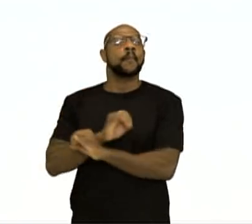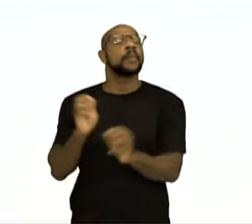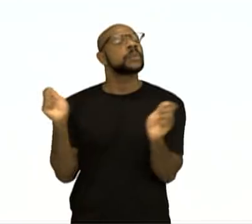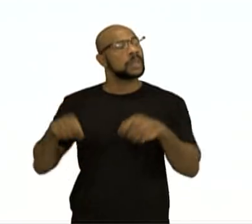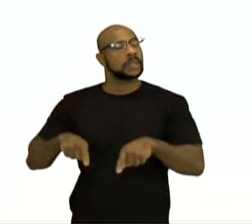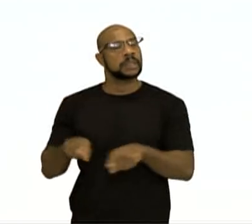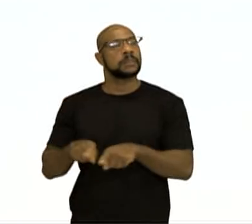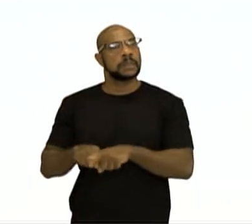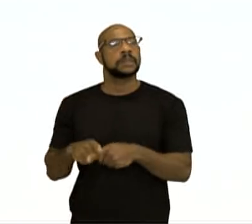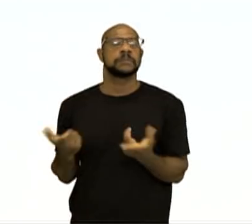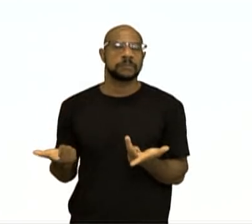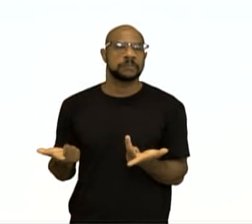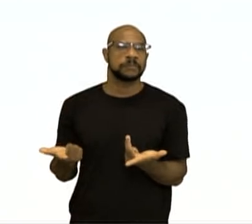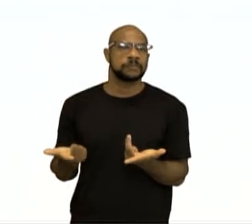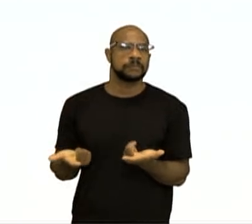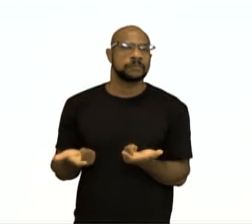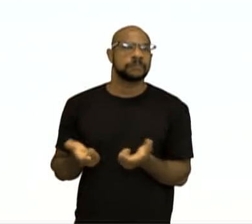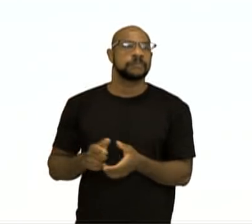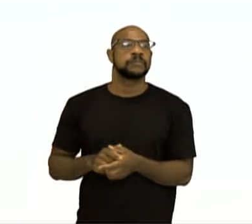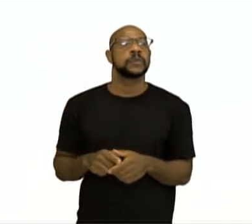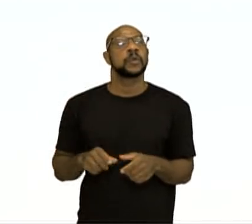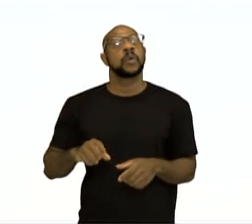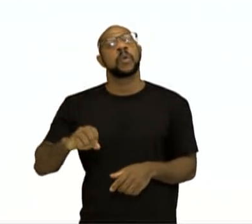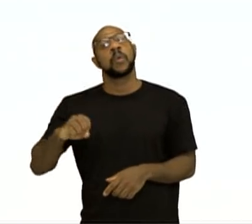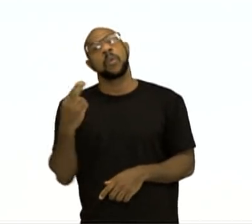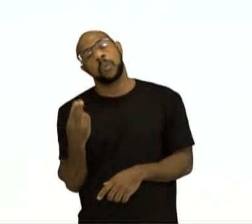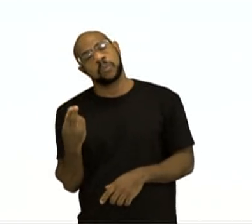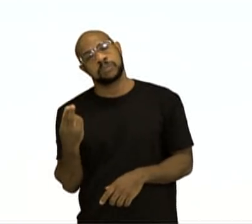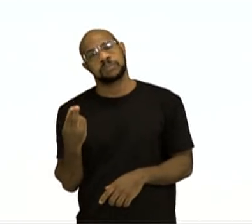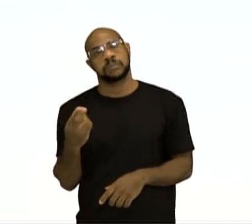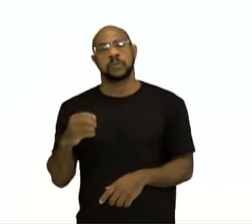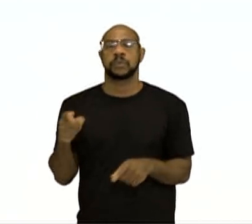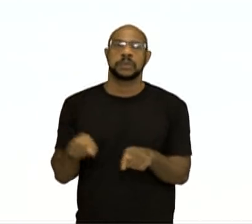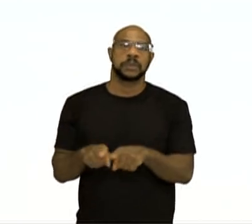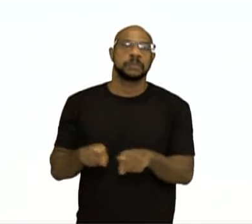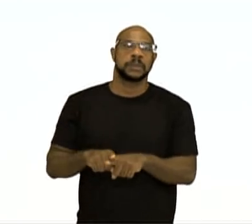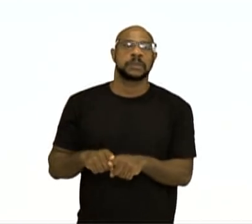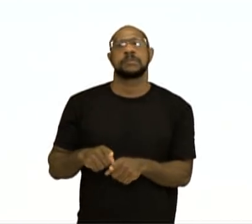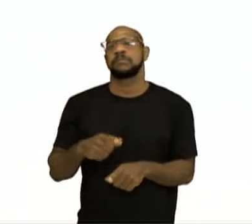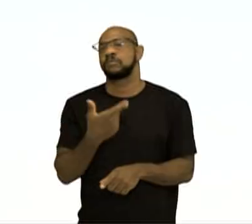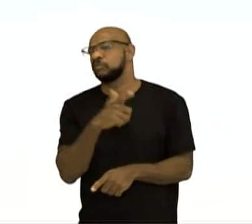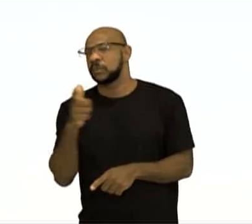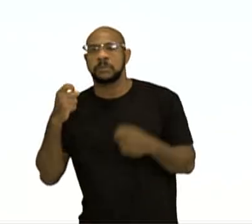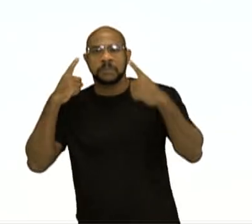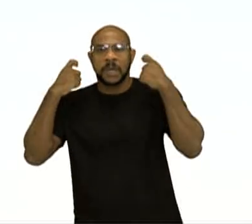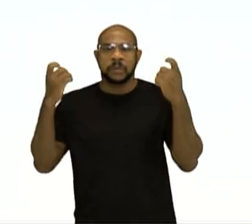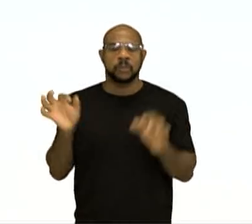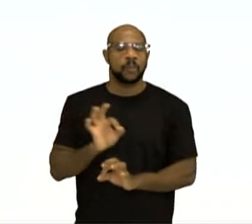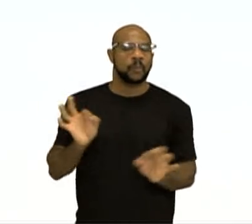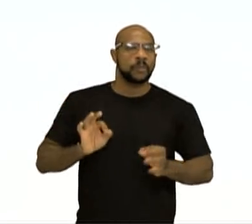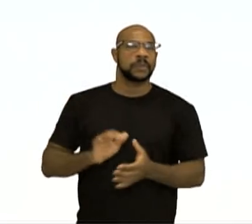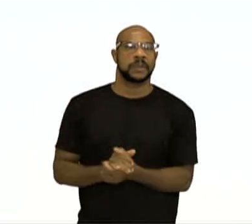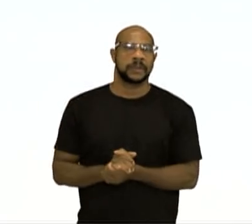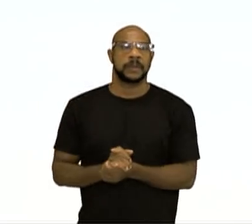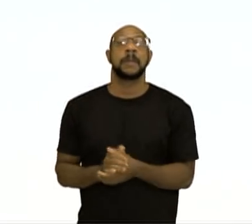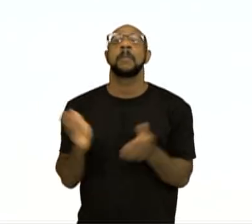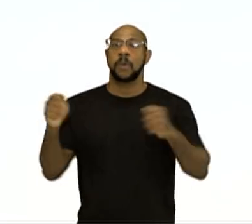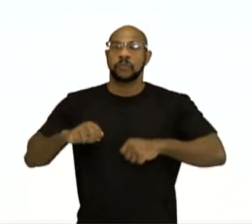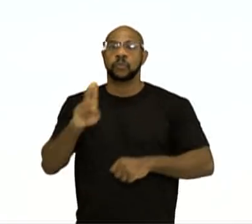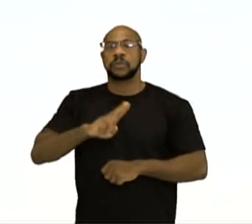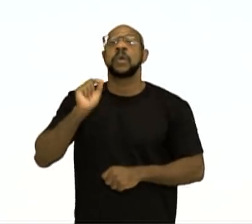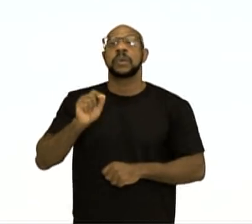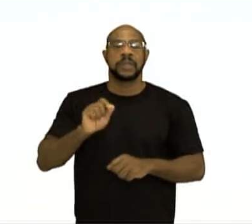letreiros ou sem onomatopeias. Ele pode usar quadrinhos só com